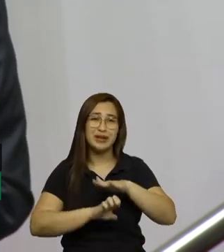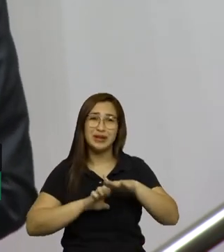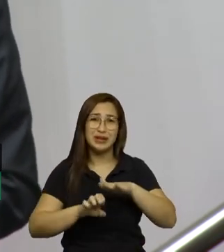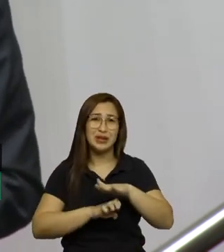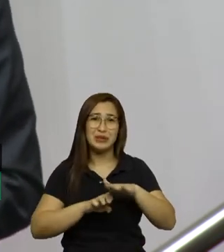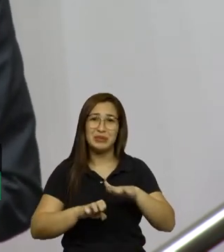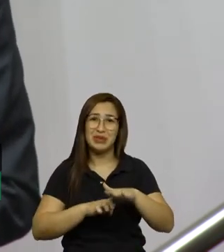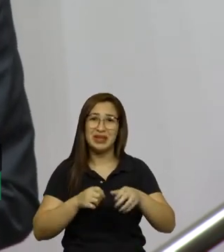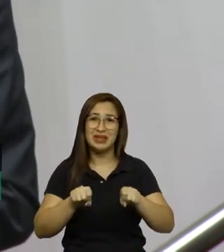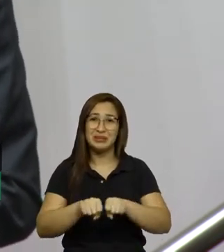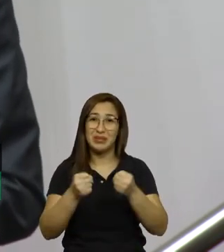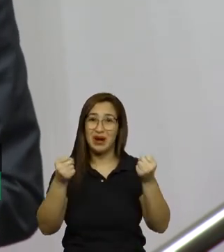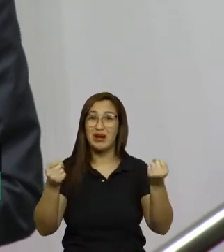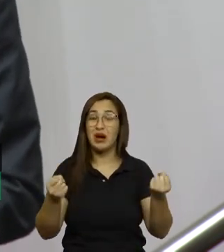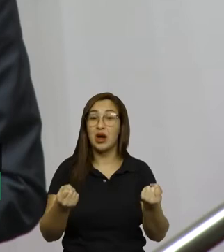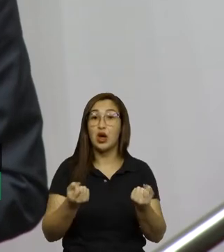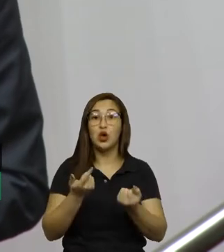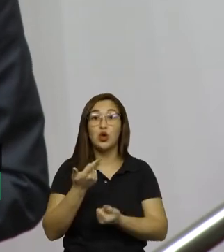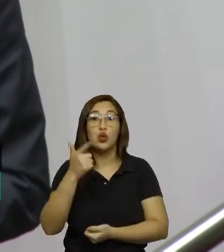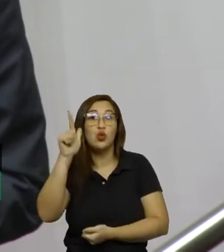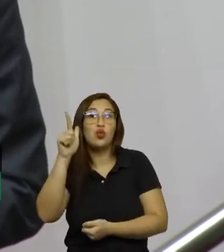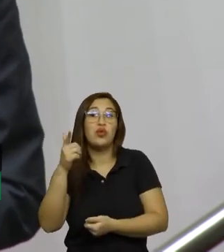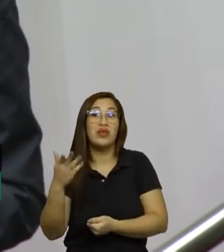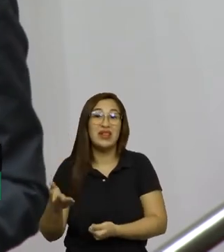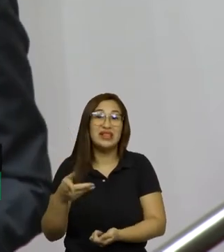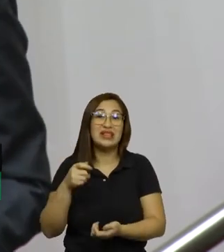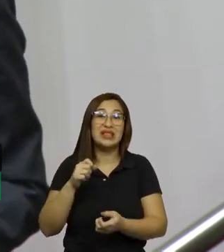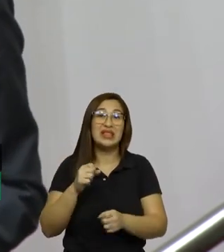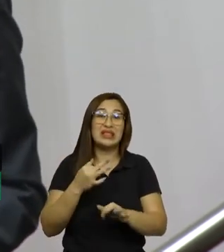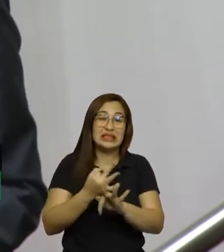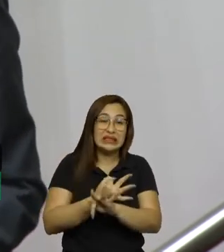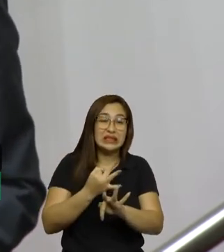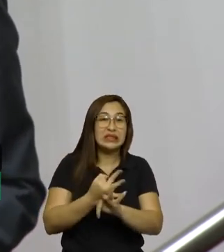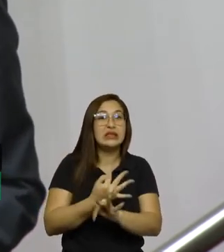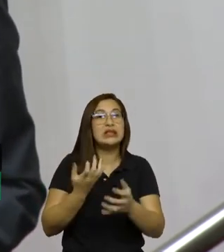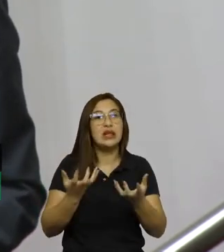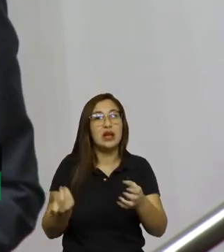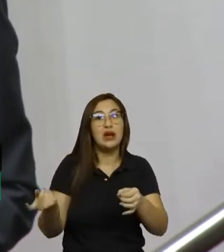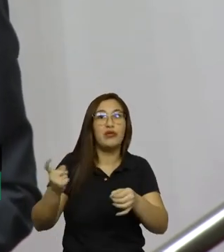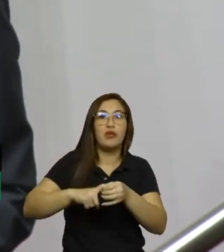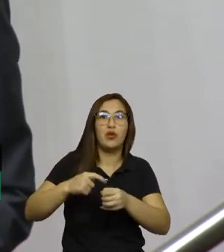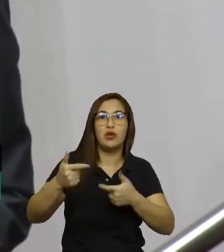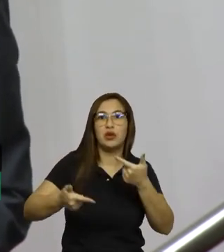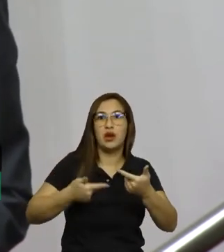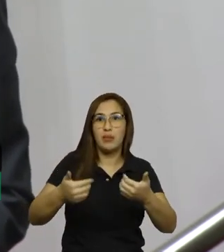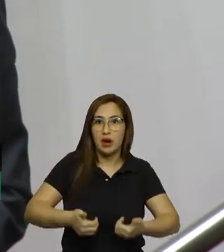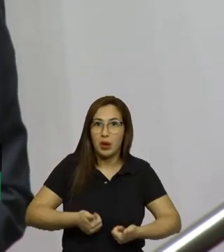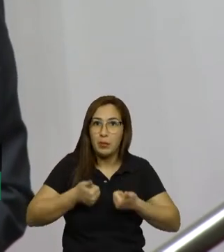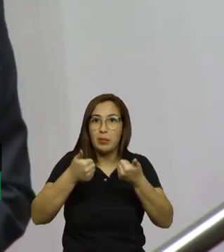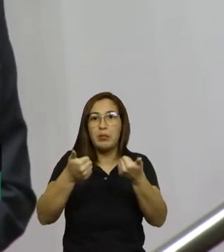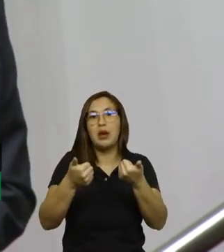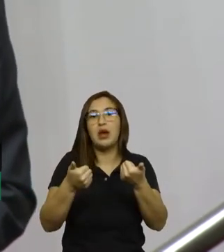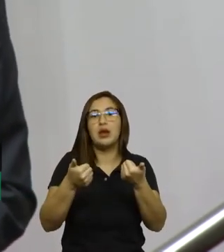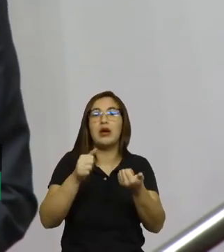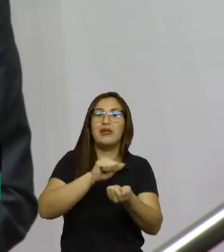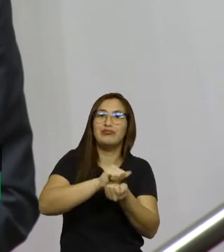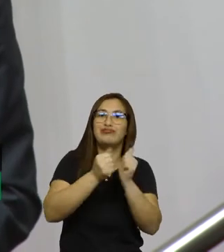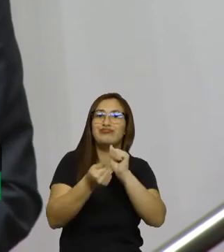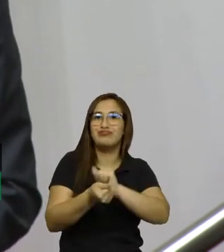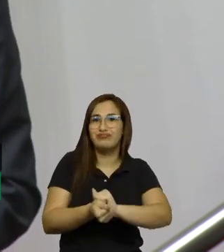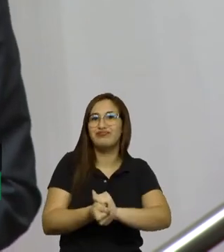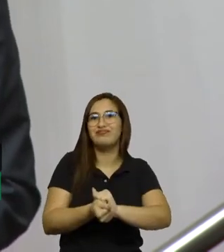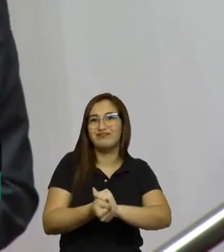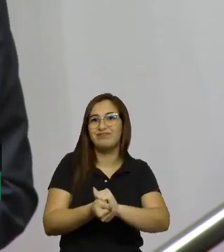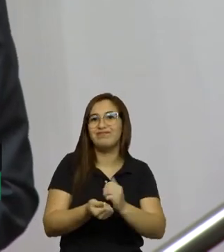buscam as duras penas a retomar as atividades. adaptadas às circunstâncias que ainda estamos